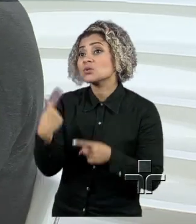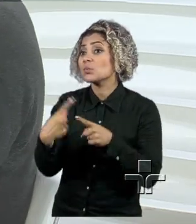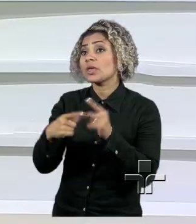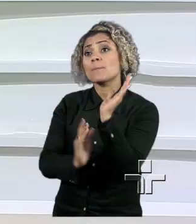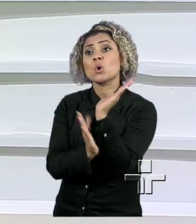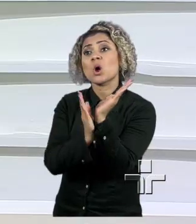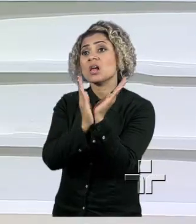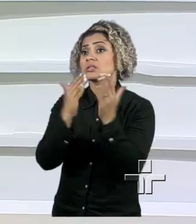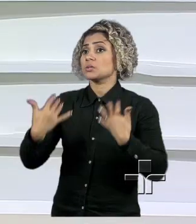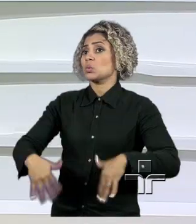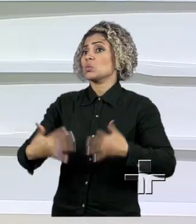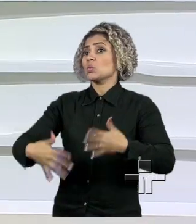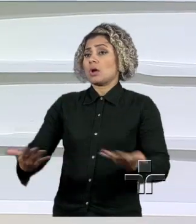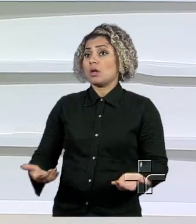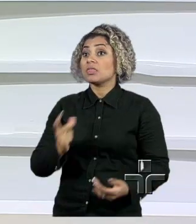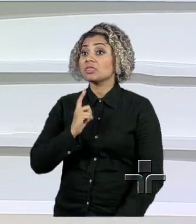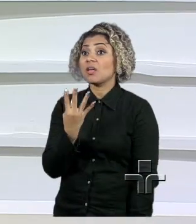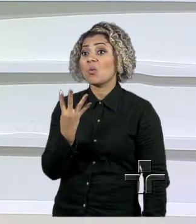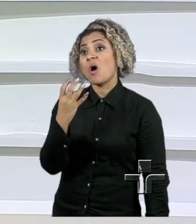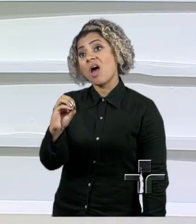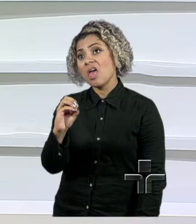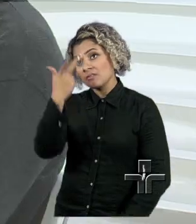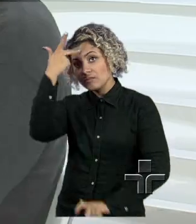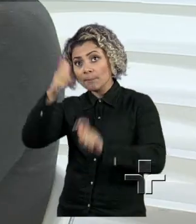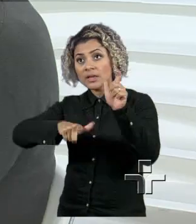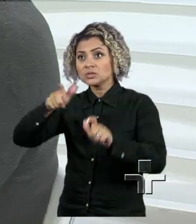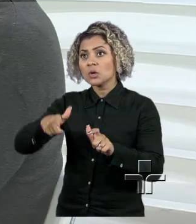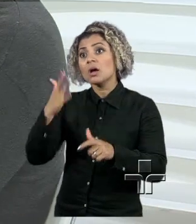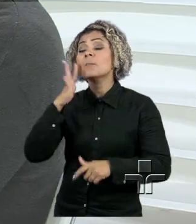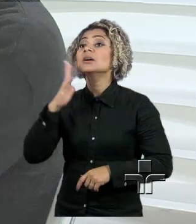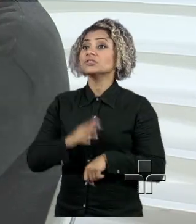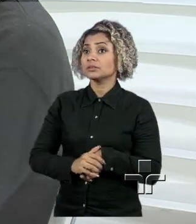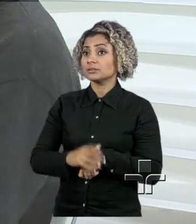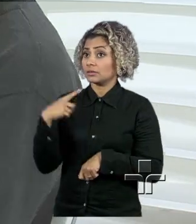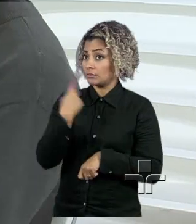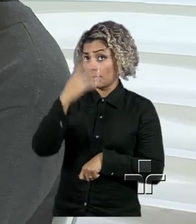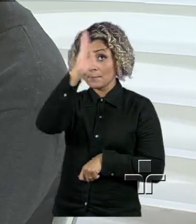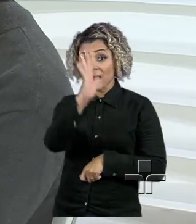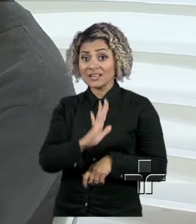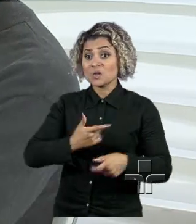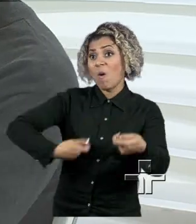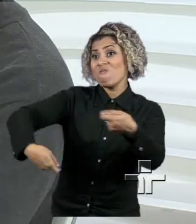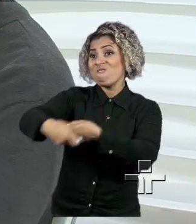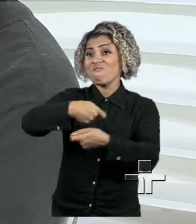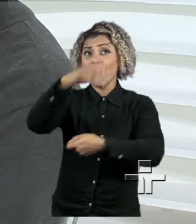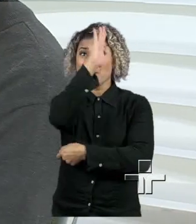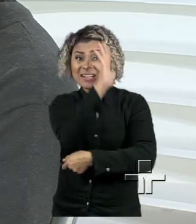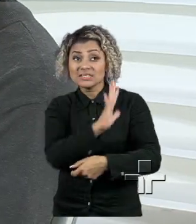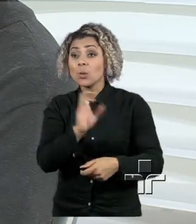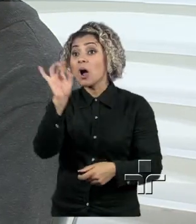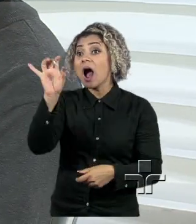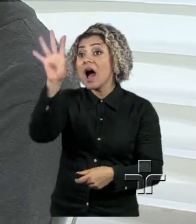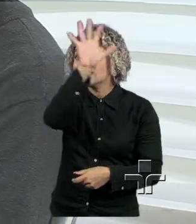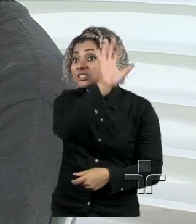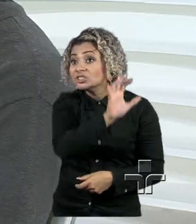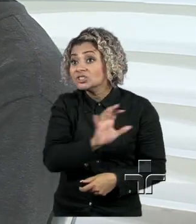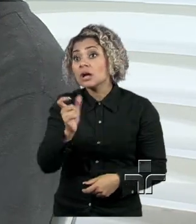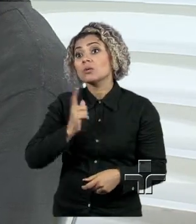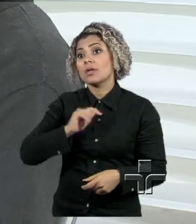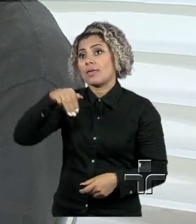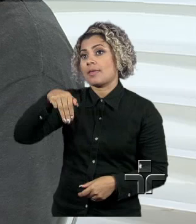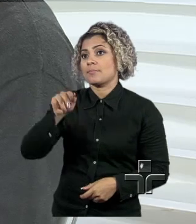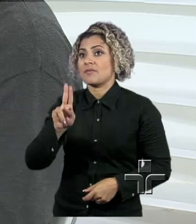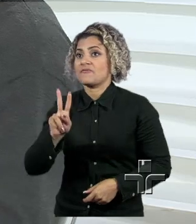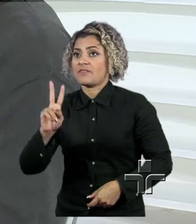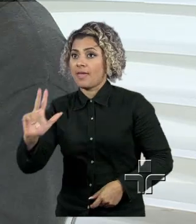tem um departamento de 40 pessoas. Imagina, nós temos negócio no Brasil todo, cada estado é uma história, um MVA.